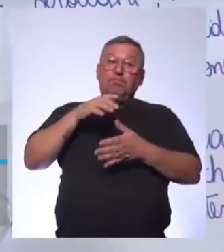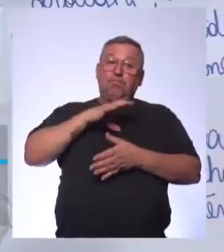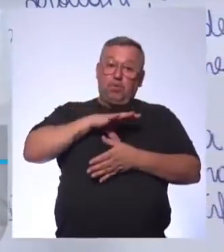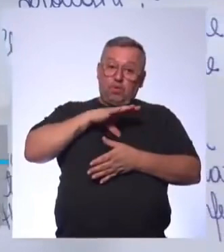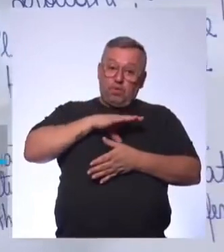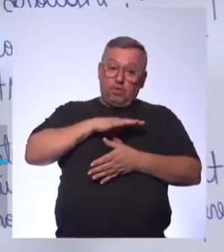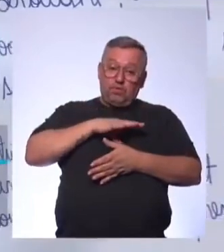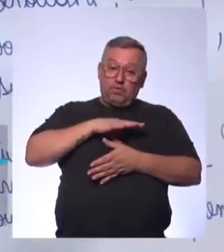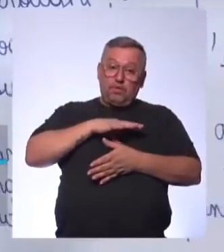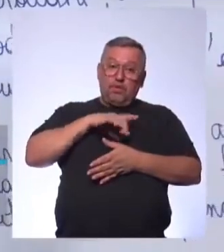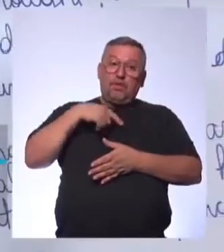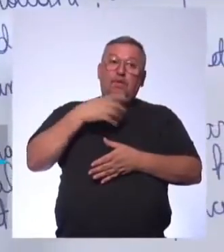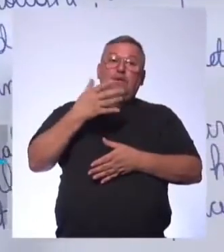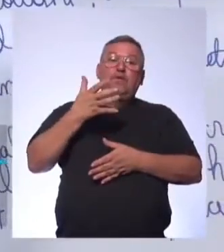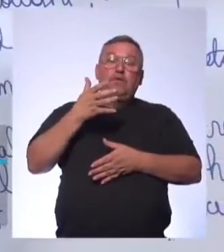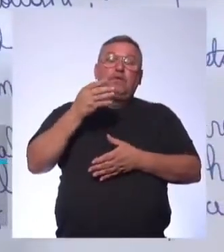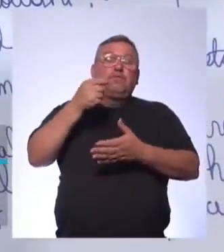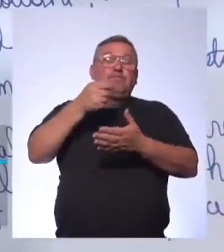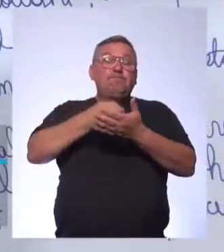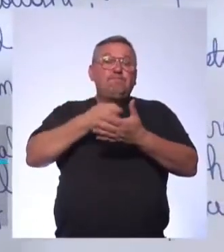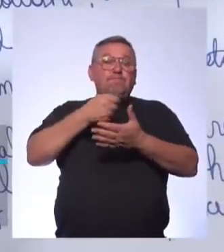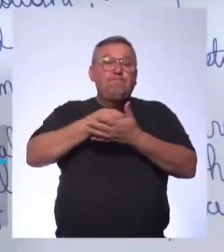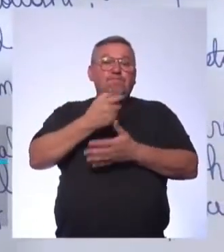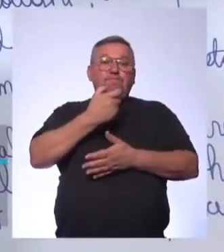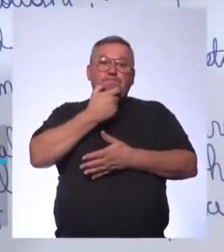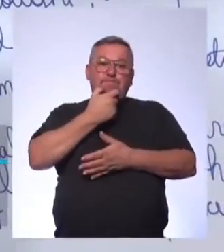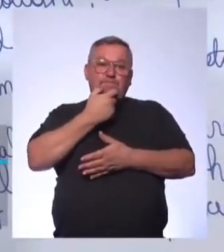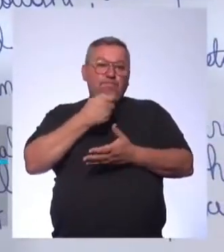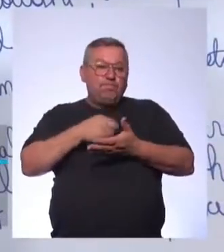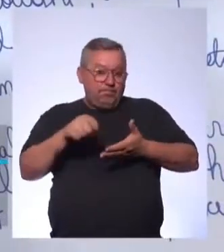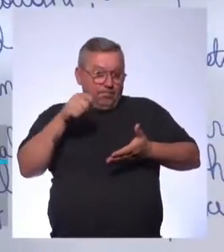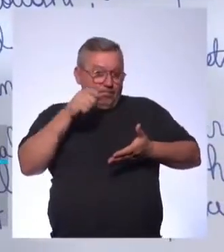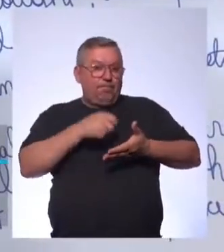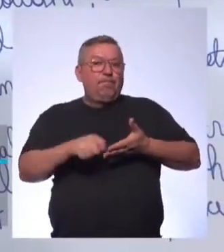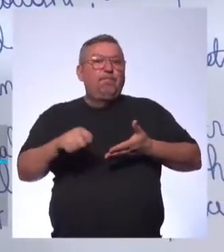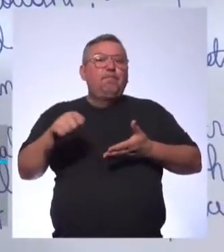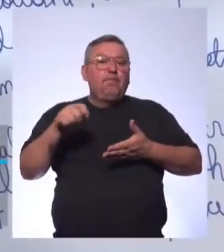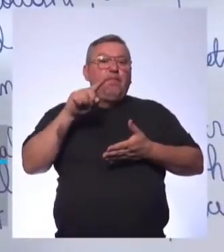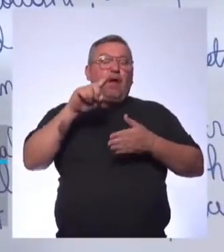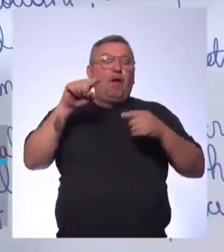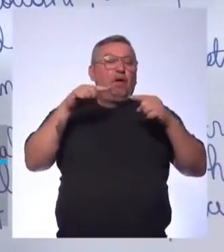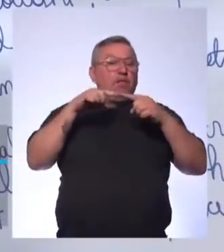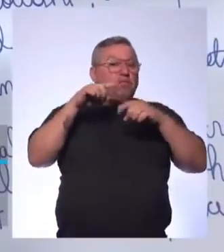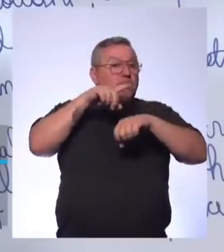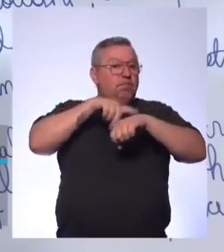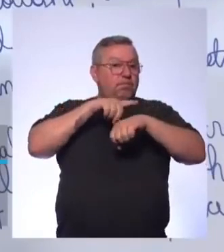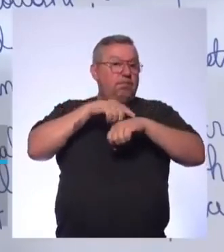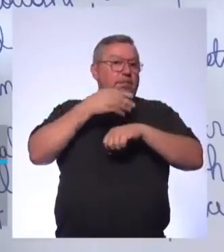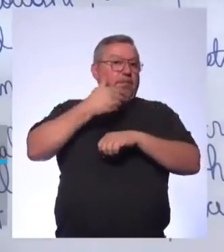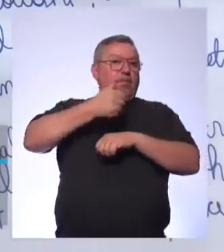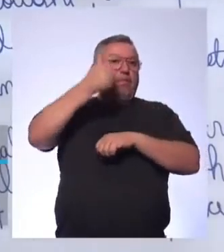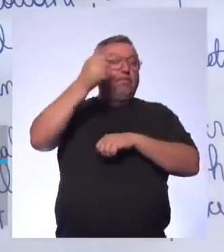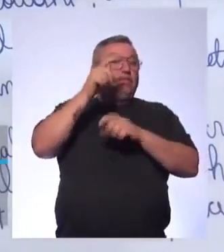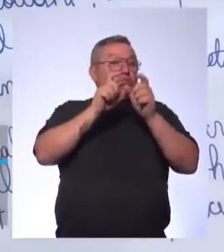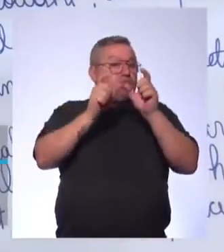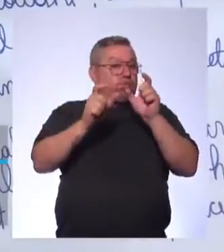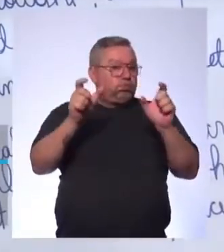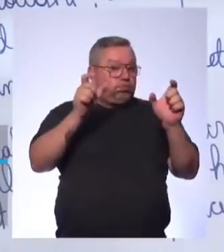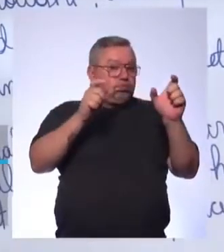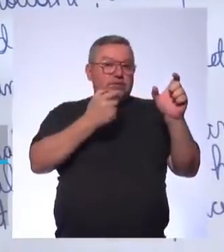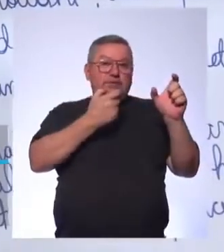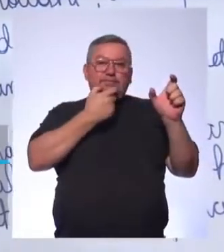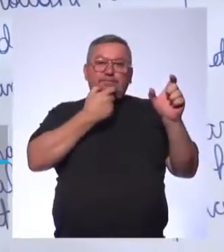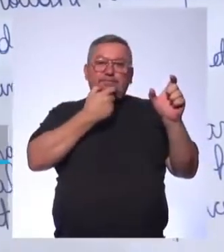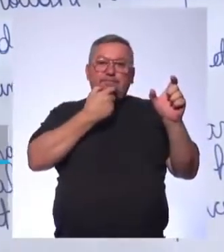Nós estamos trying to answer in English, tentando escrever em inglês. Esse é o momento de você melhorar aí o seu vocabulário, tá? O que